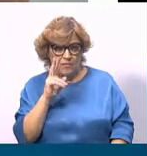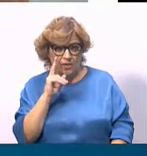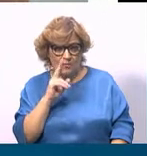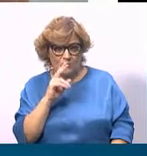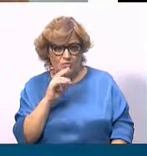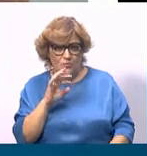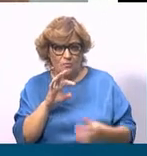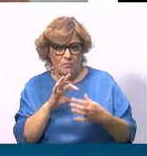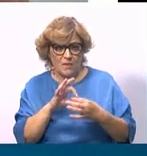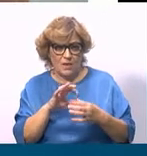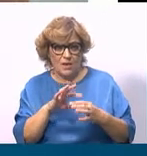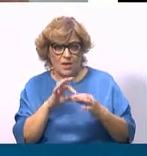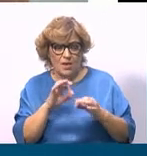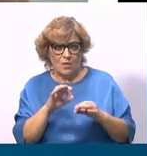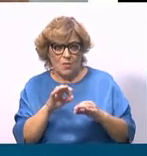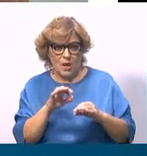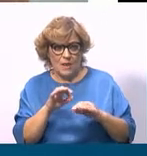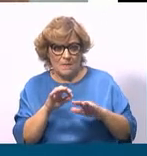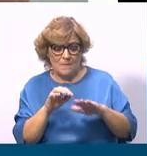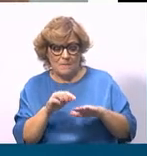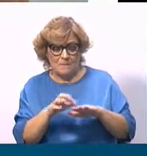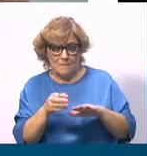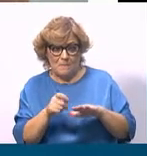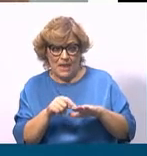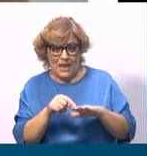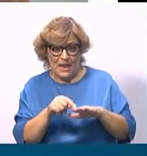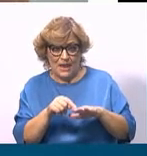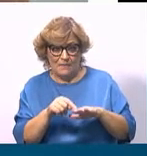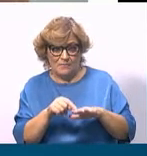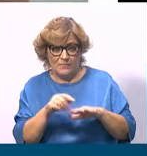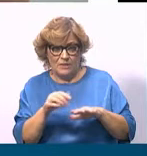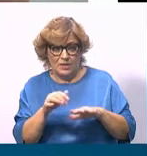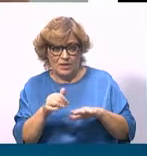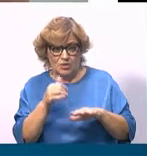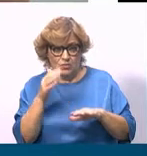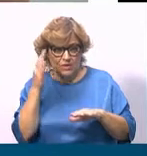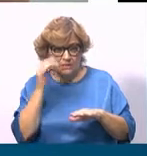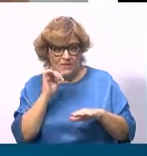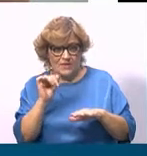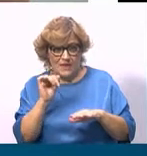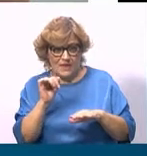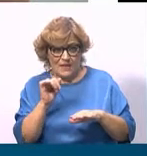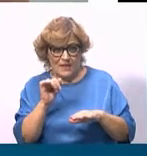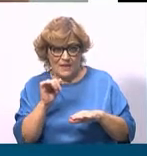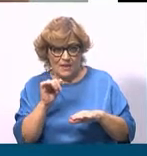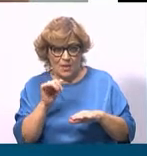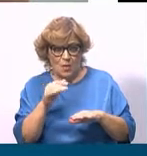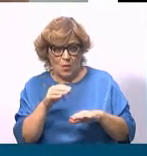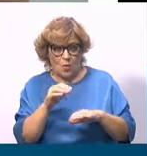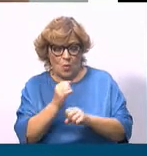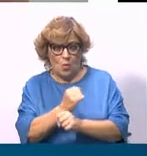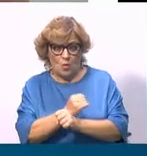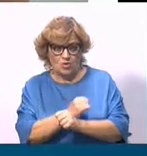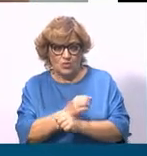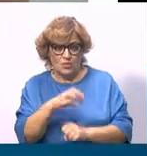que coincide com, digamos, a segunda cabeça aqui de um osso que se